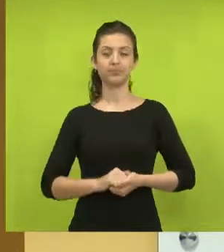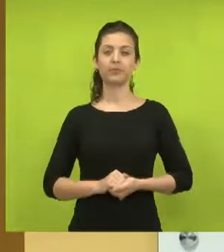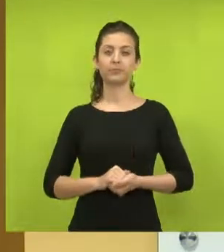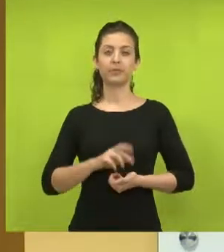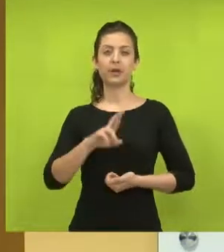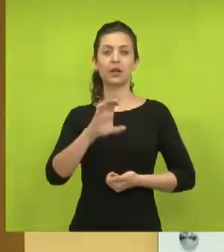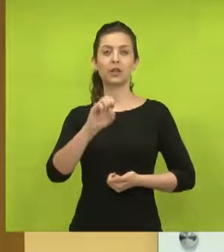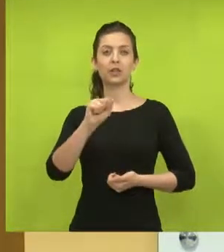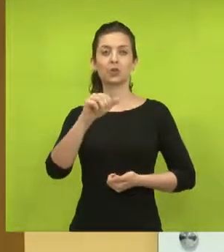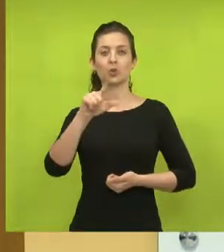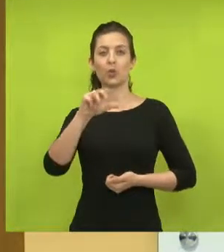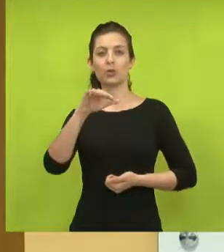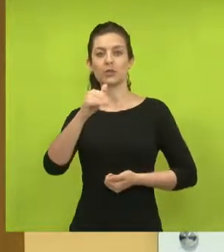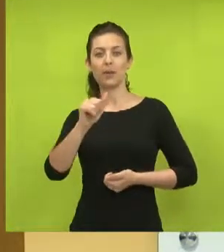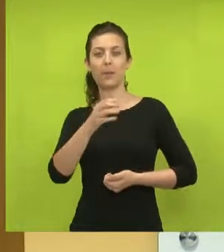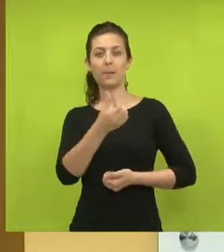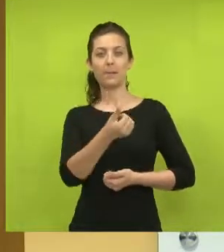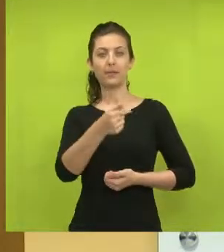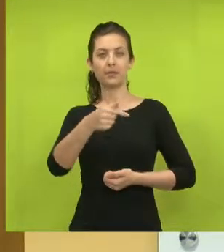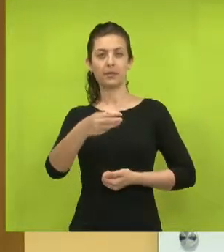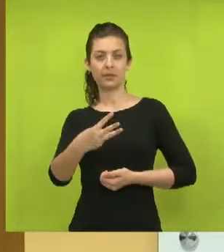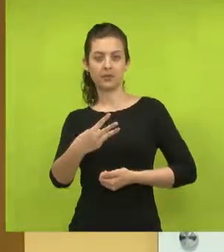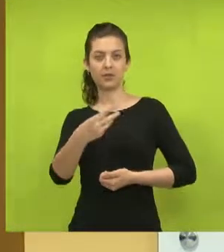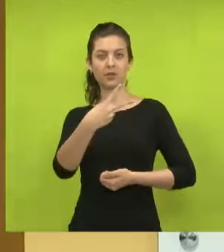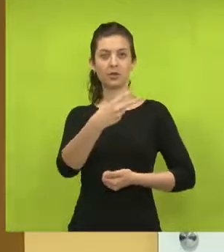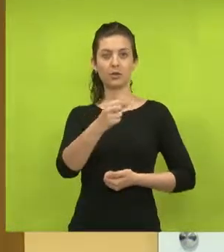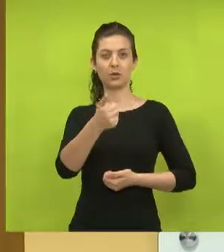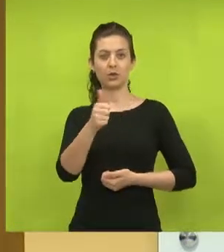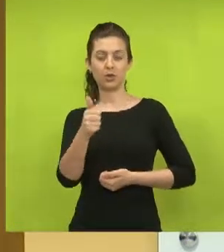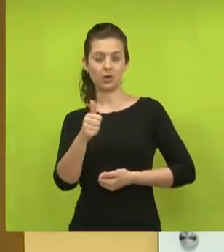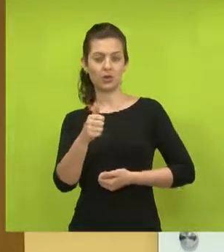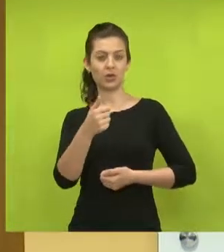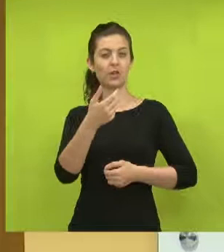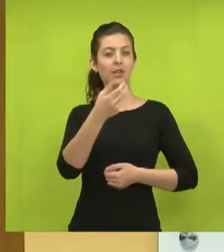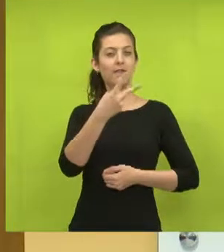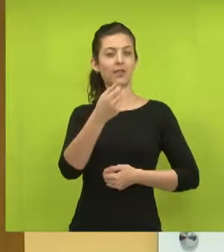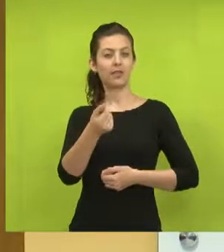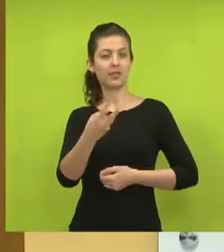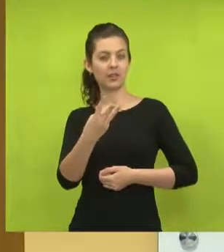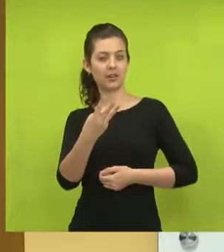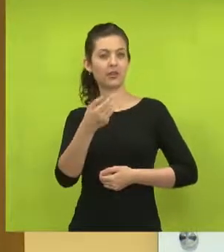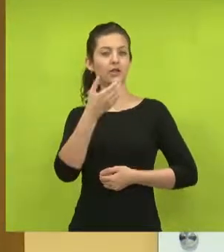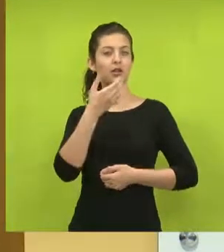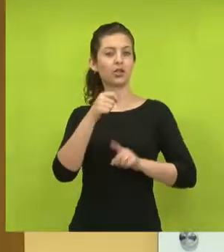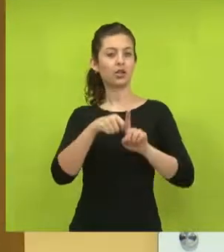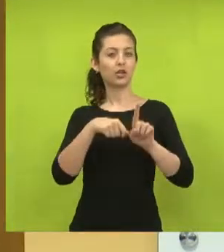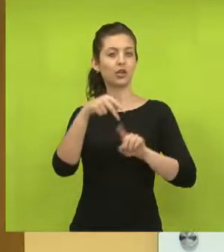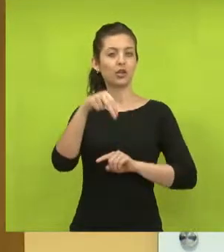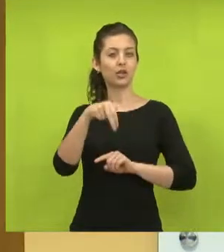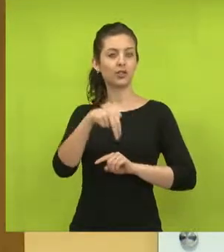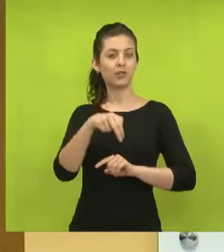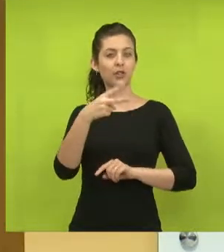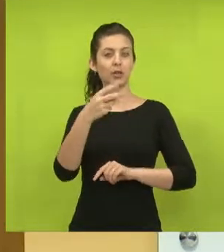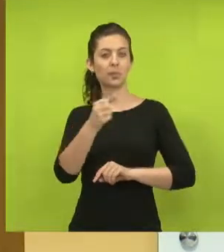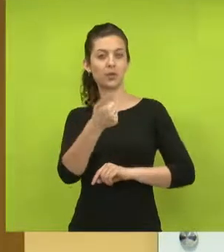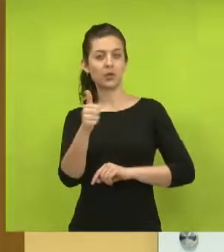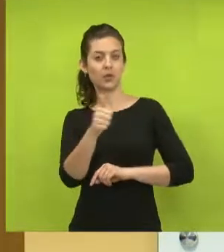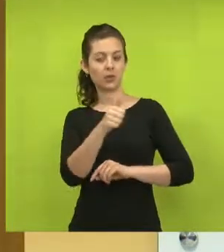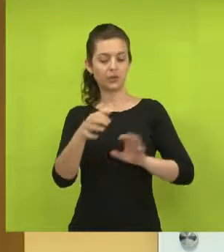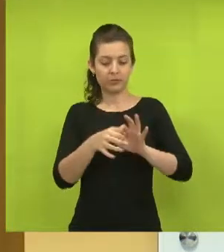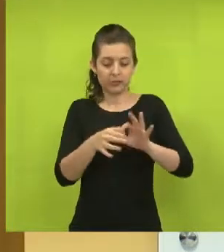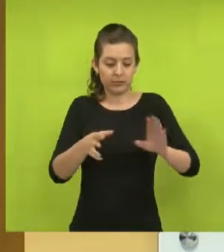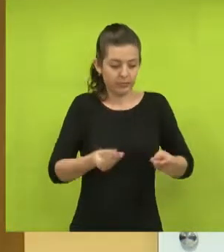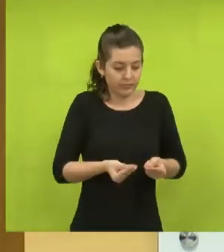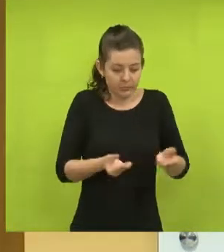da resolução número 673, de 2011, de 23 de novembro de 2011, que dispõe sobre a concessão de cesta